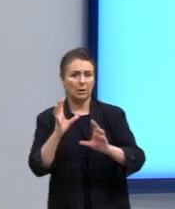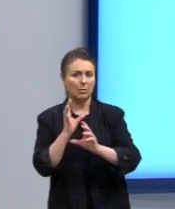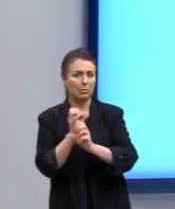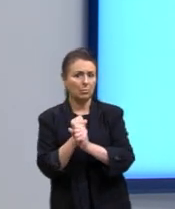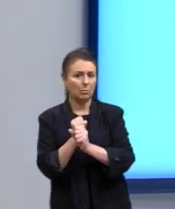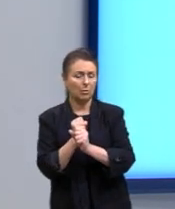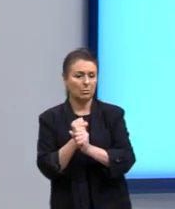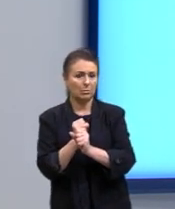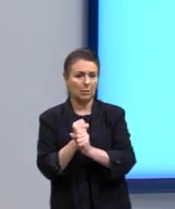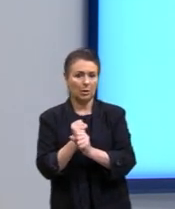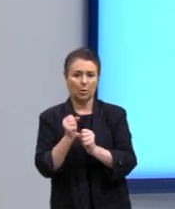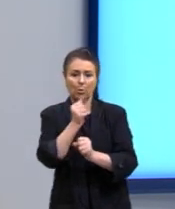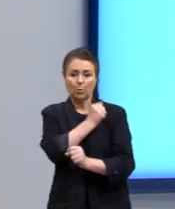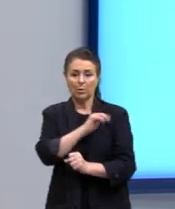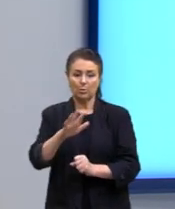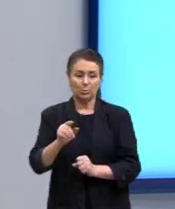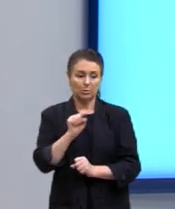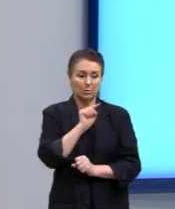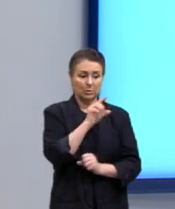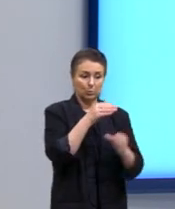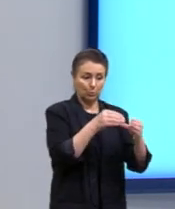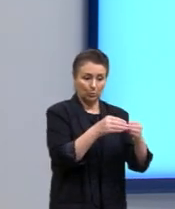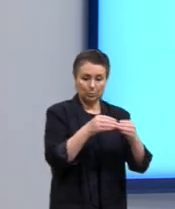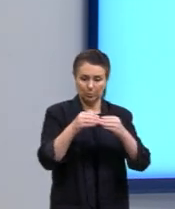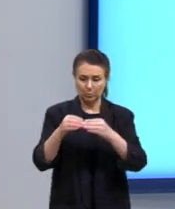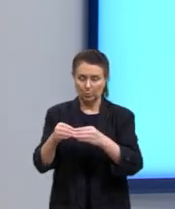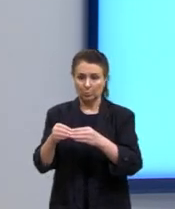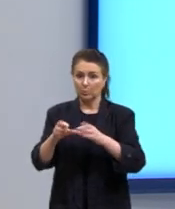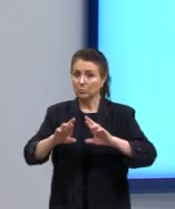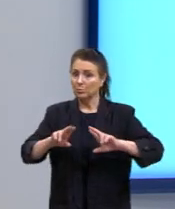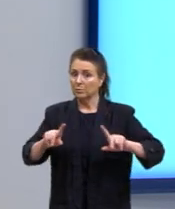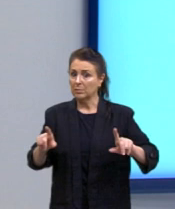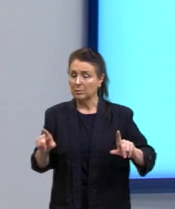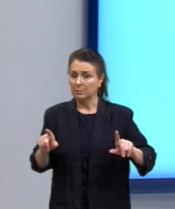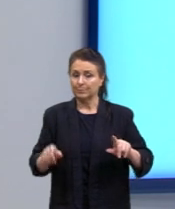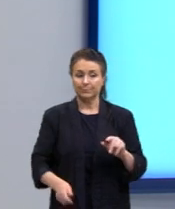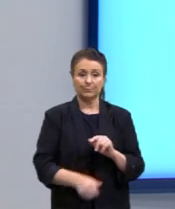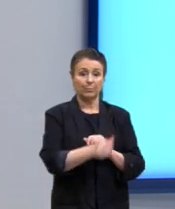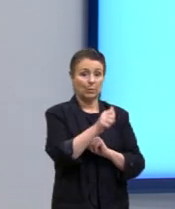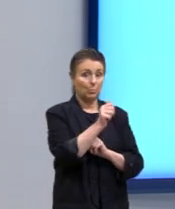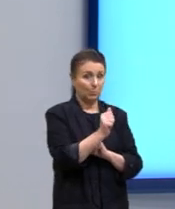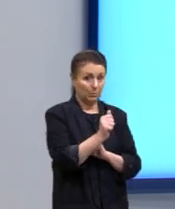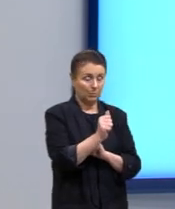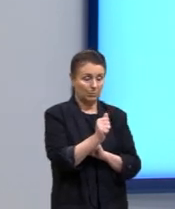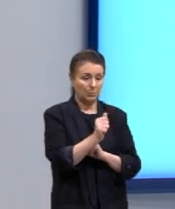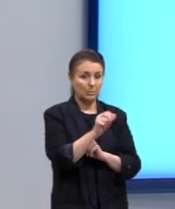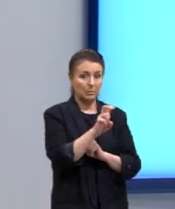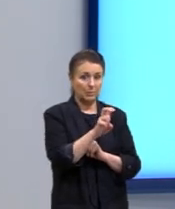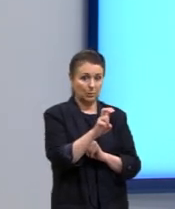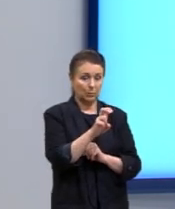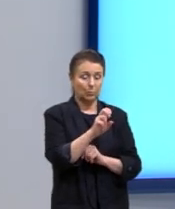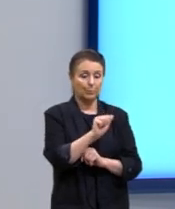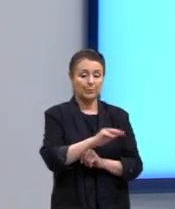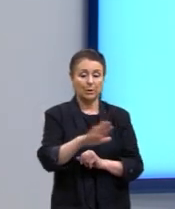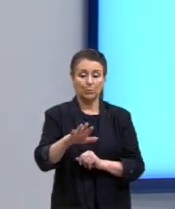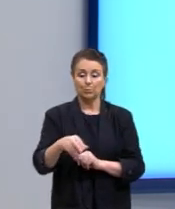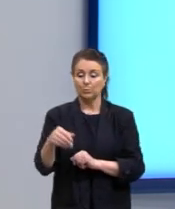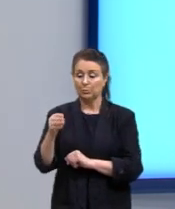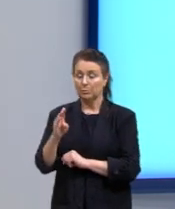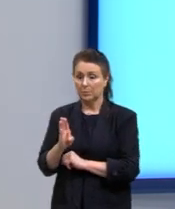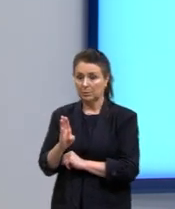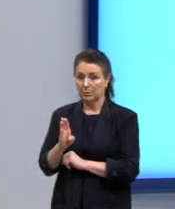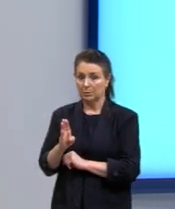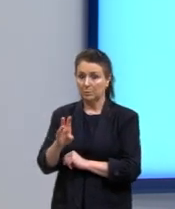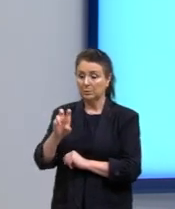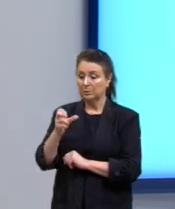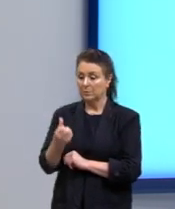os alunos das duas classes E aí nós vamos considerar a turma a que tem cinco alunos e a turma B que